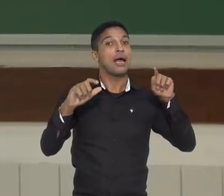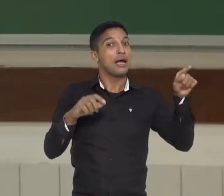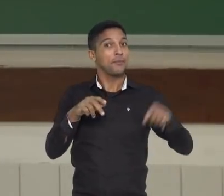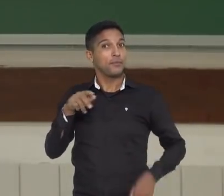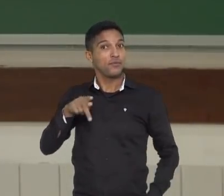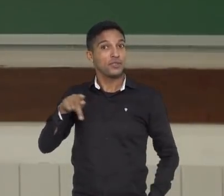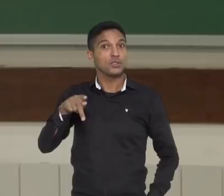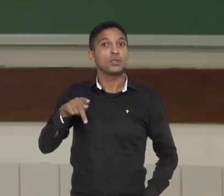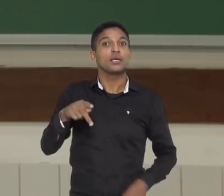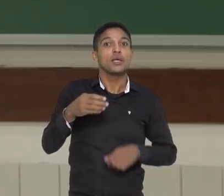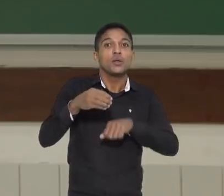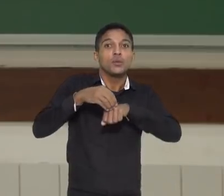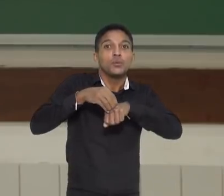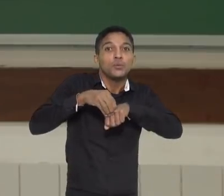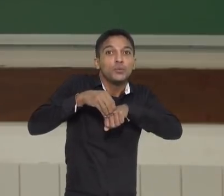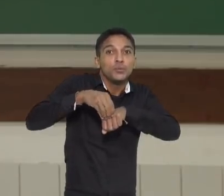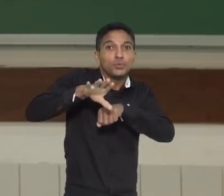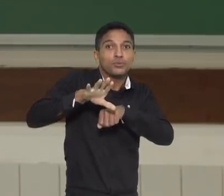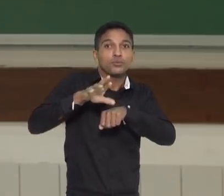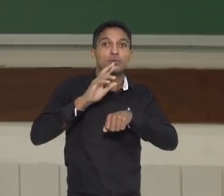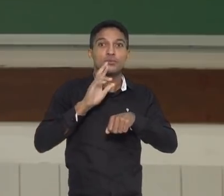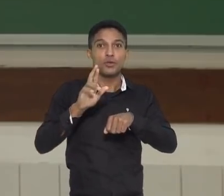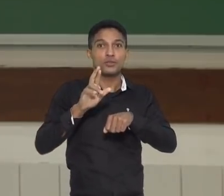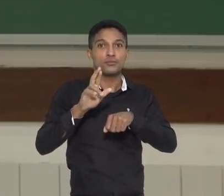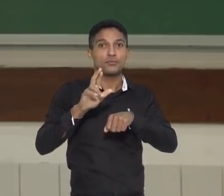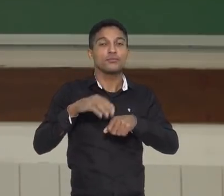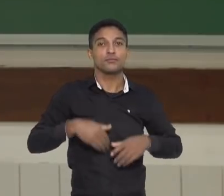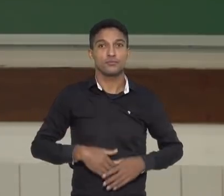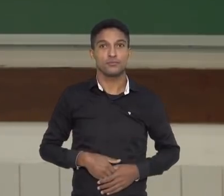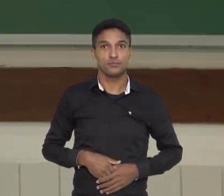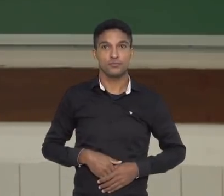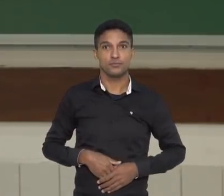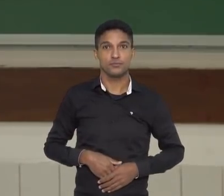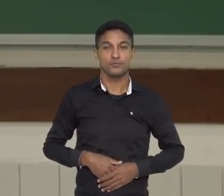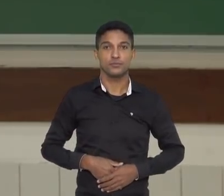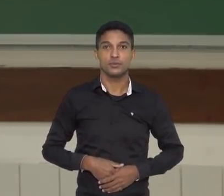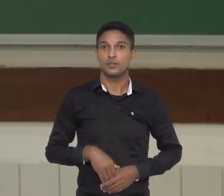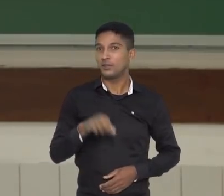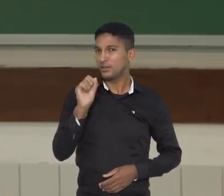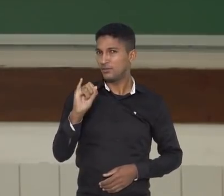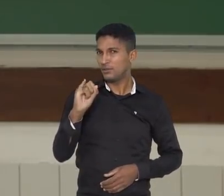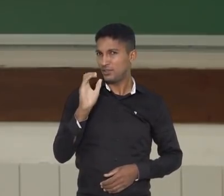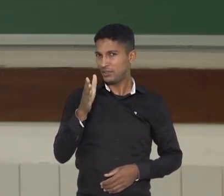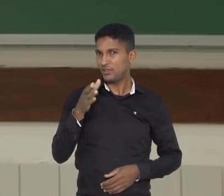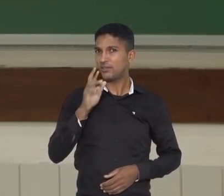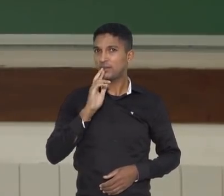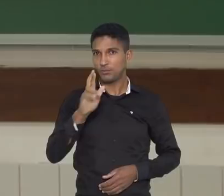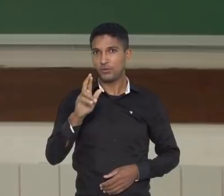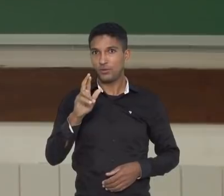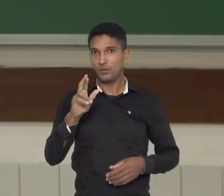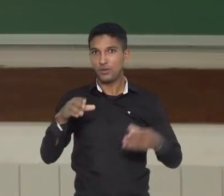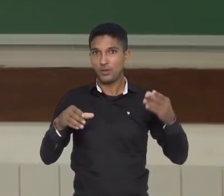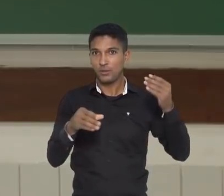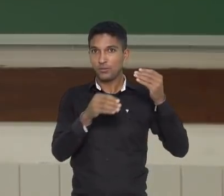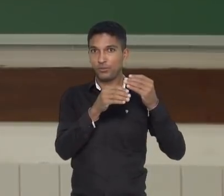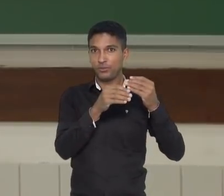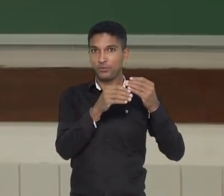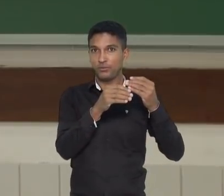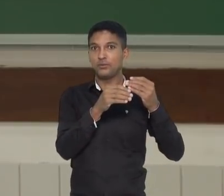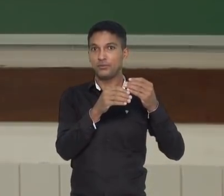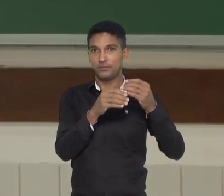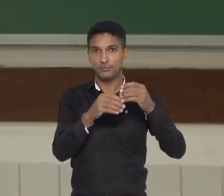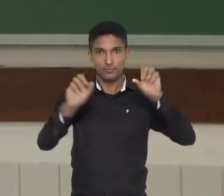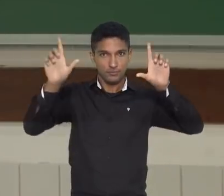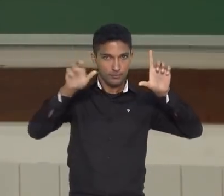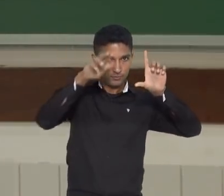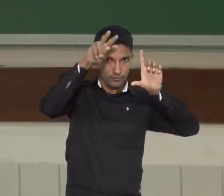de resposta. Então, qual que pode ser uma sugestão de resposta? Se você fez uma resposta aproximada com essa,